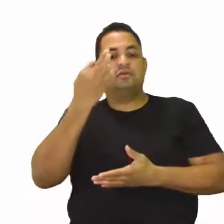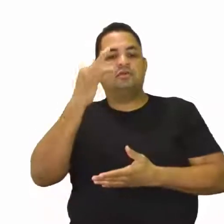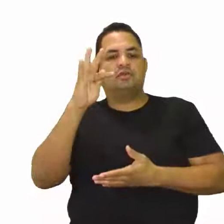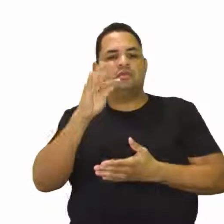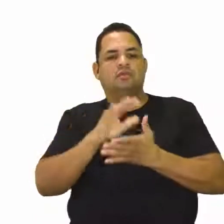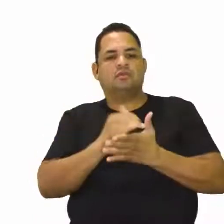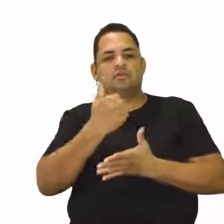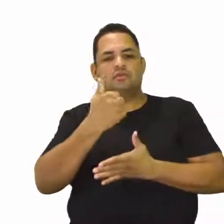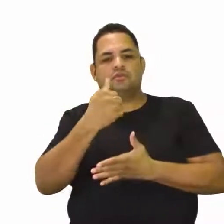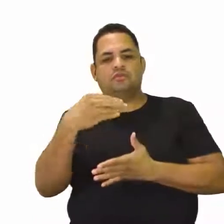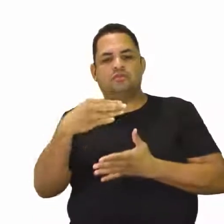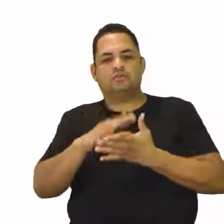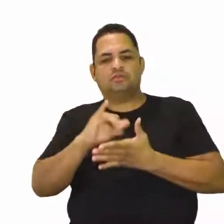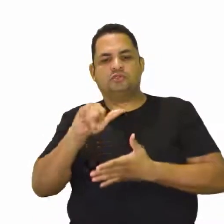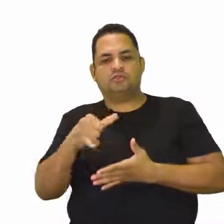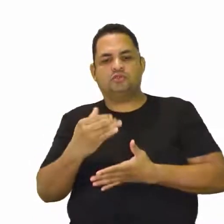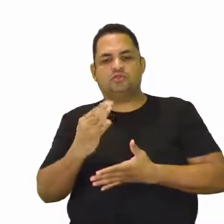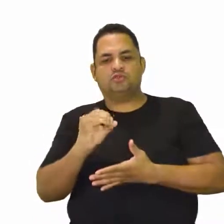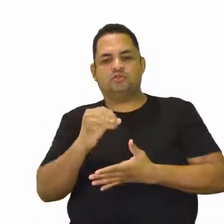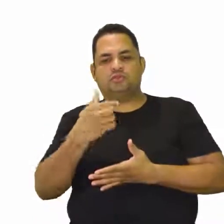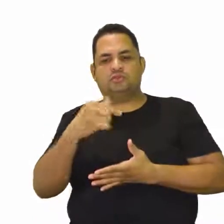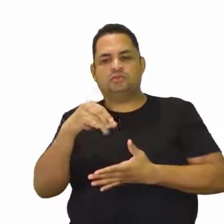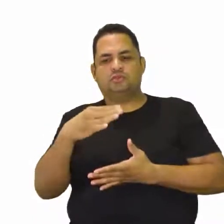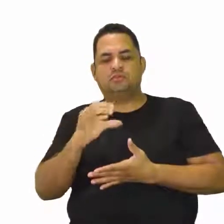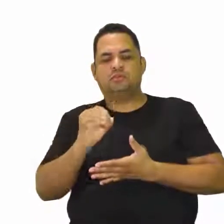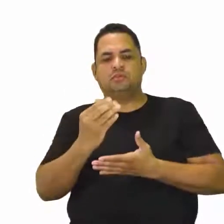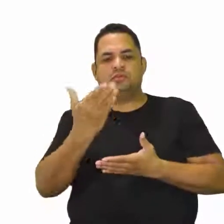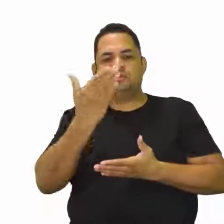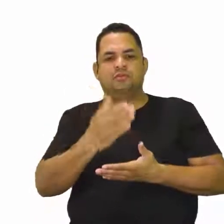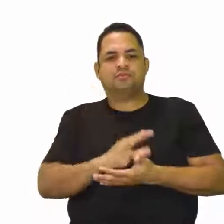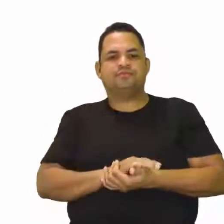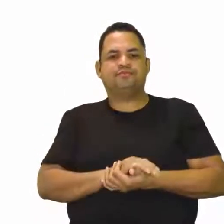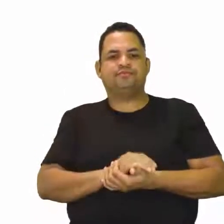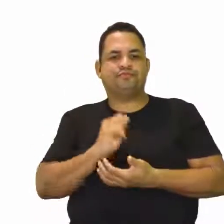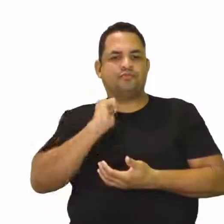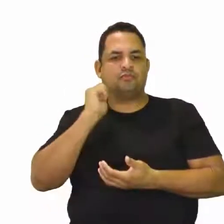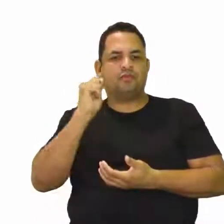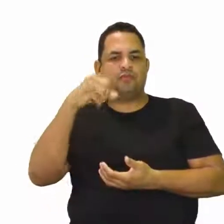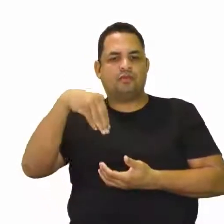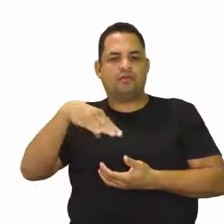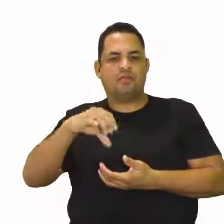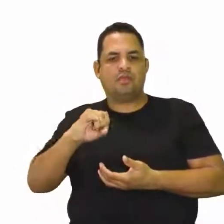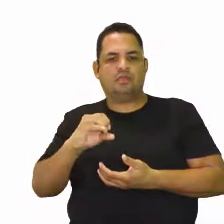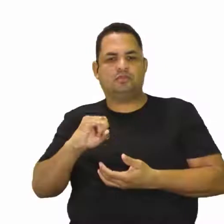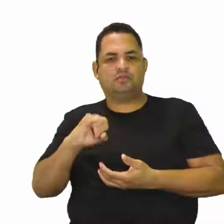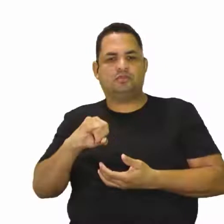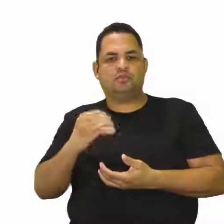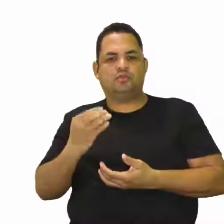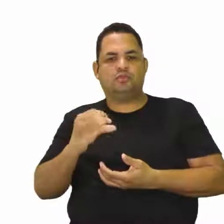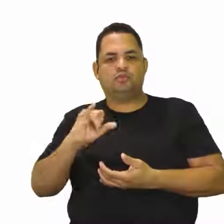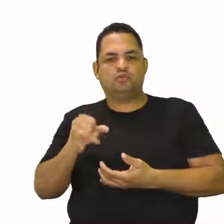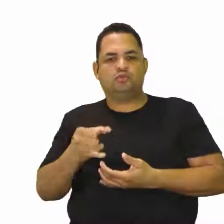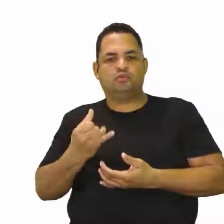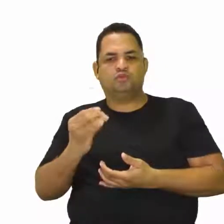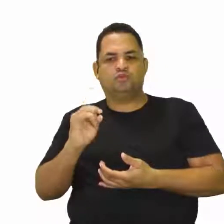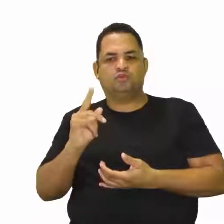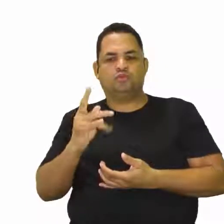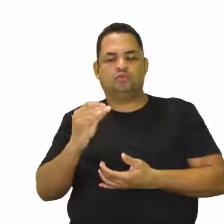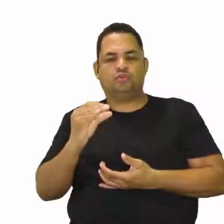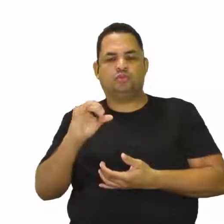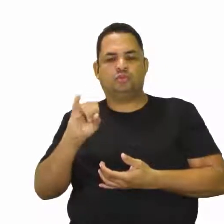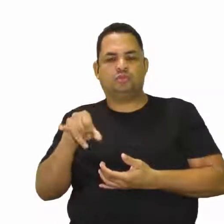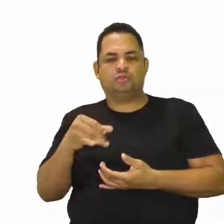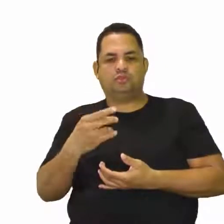França. Aluno, então, abril, maio, junho, julho. Em 4 meses